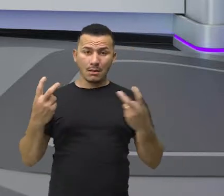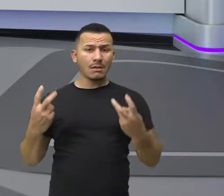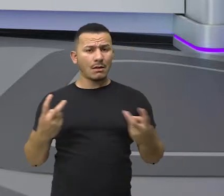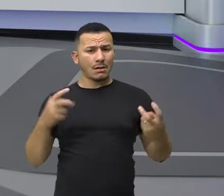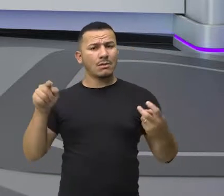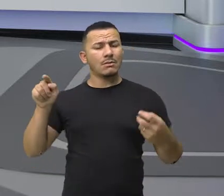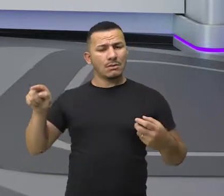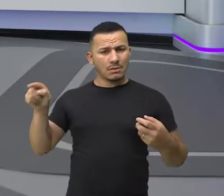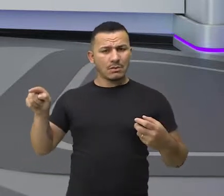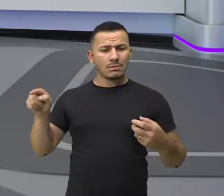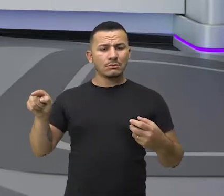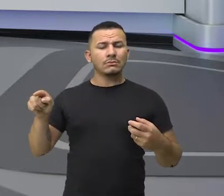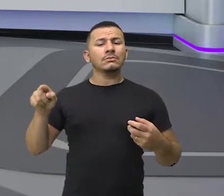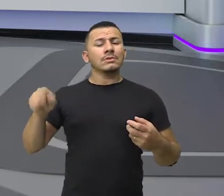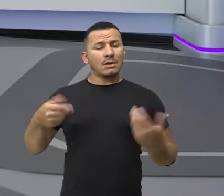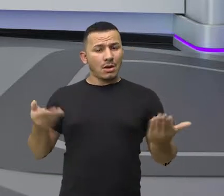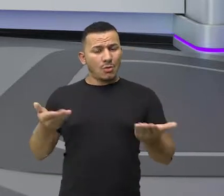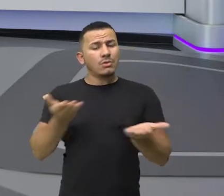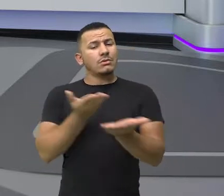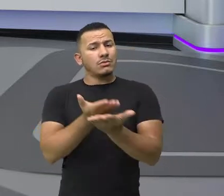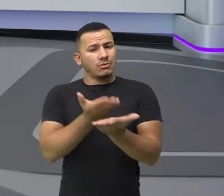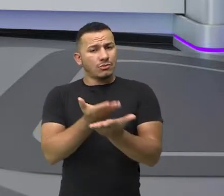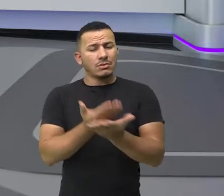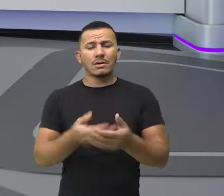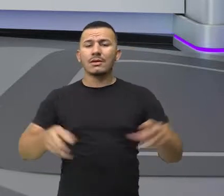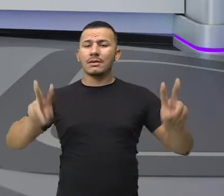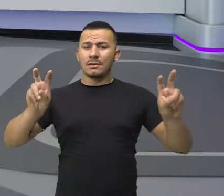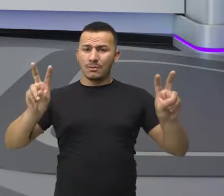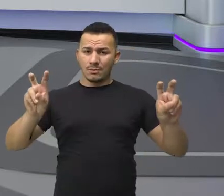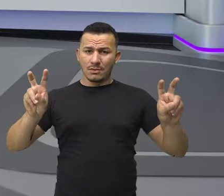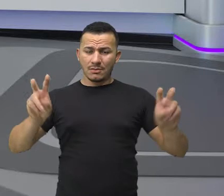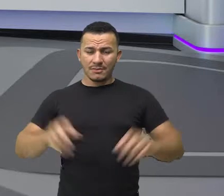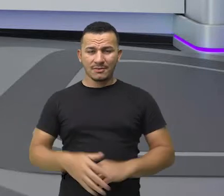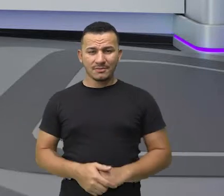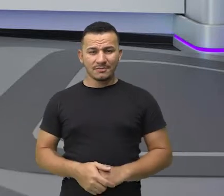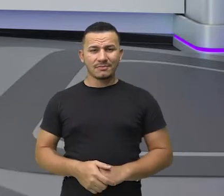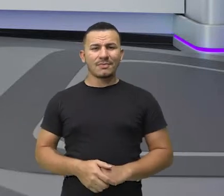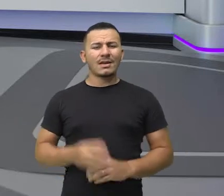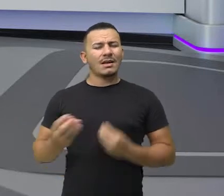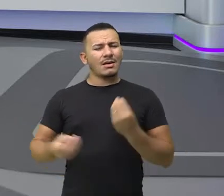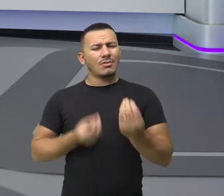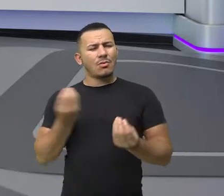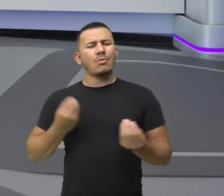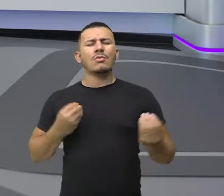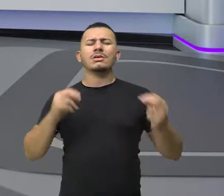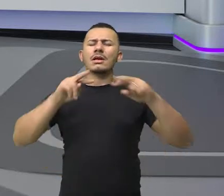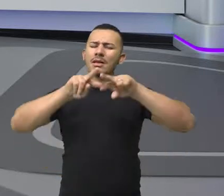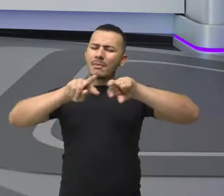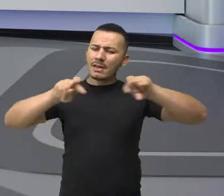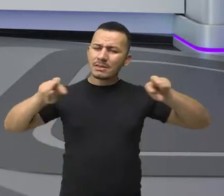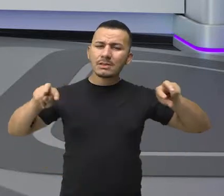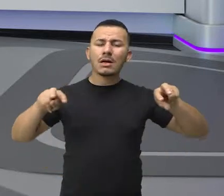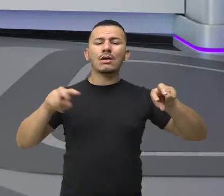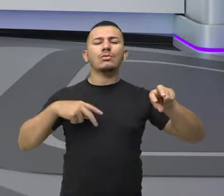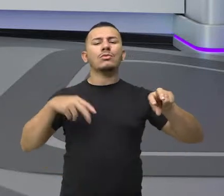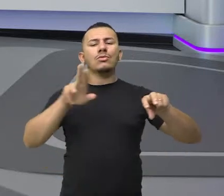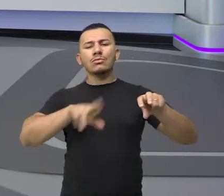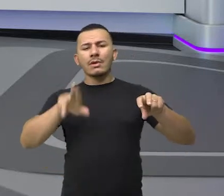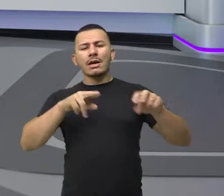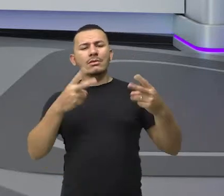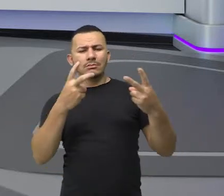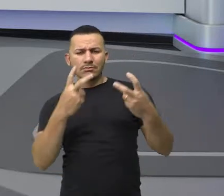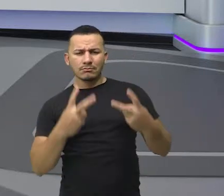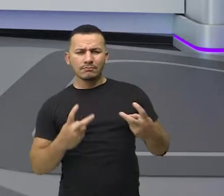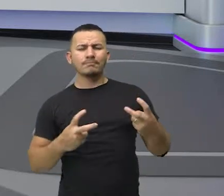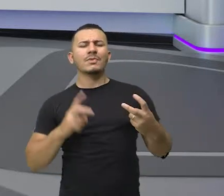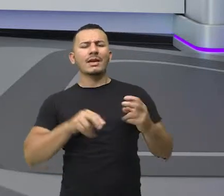pessoal? É isso que nós vamos estudar na aula de hoje, essa imersão em cima desses eixos, e